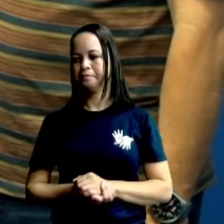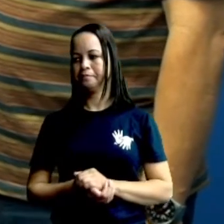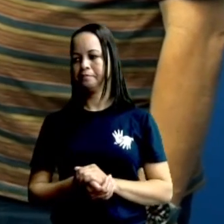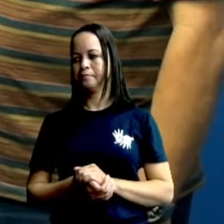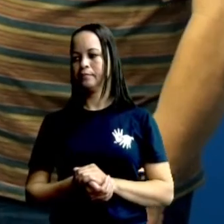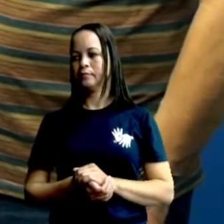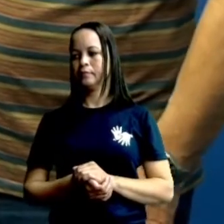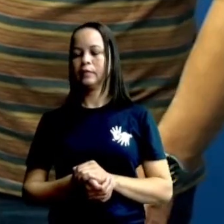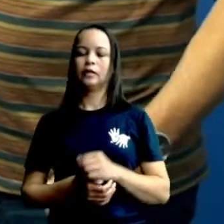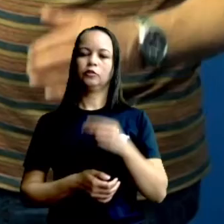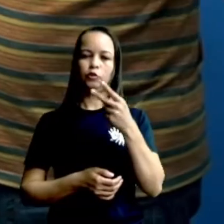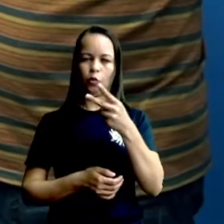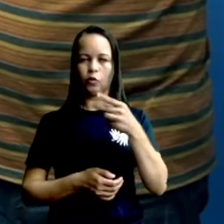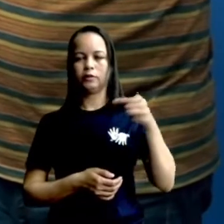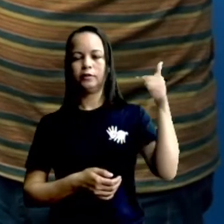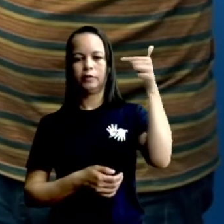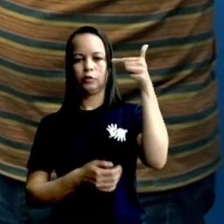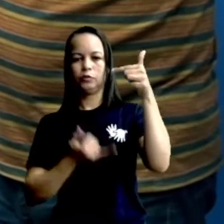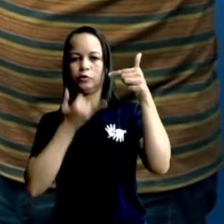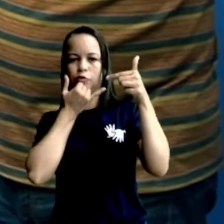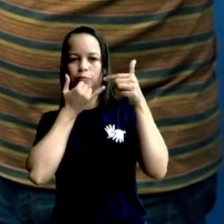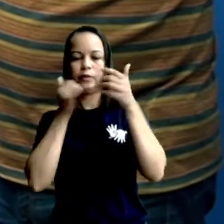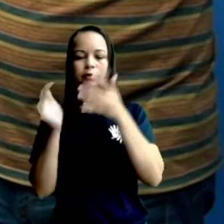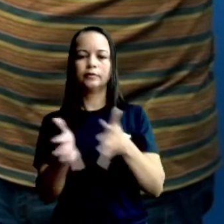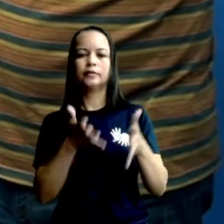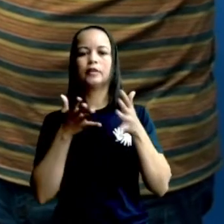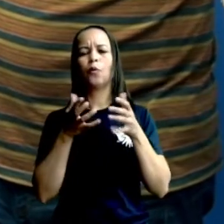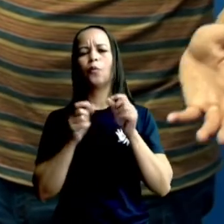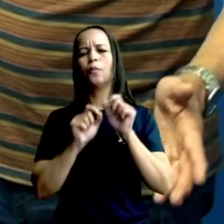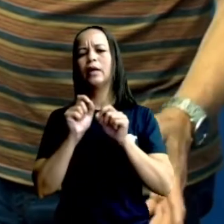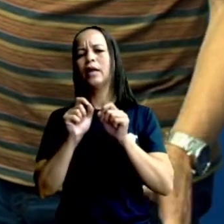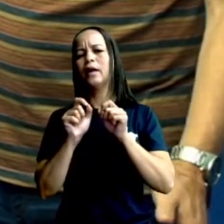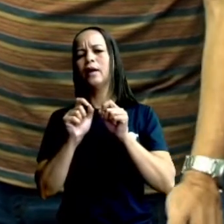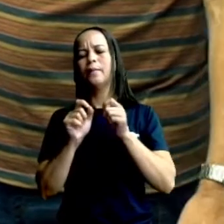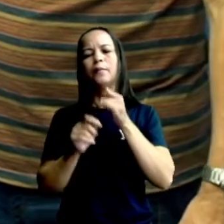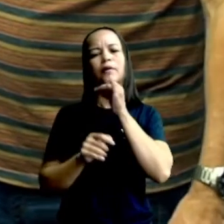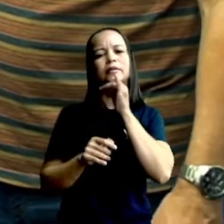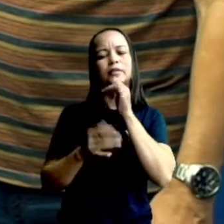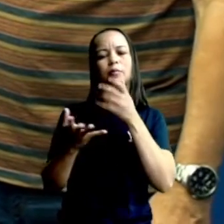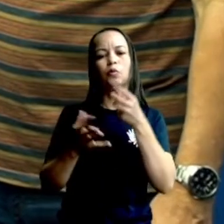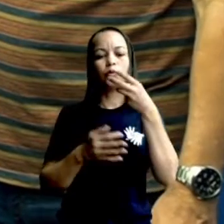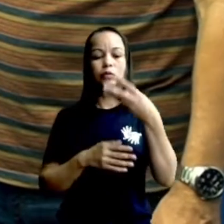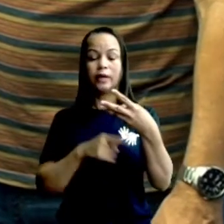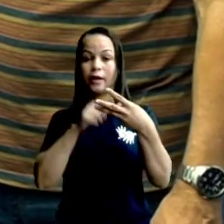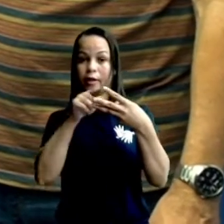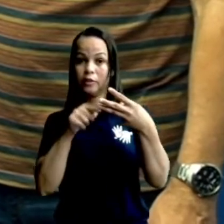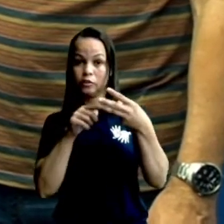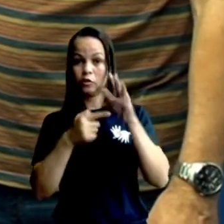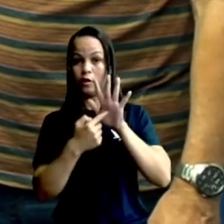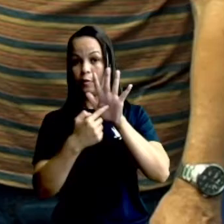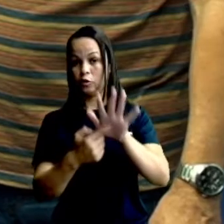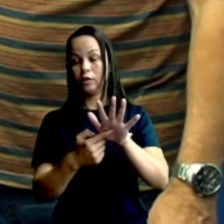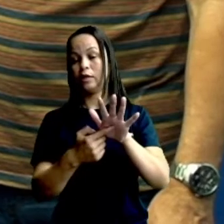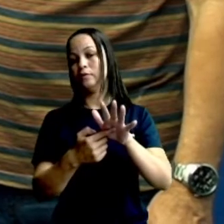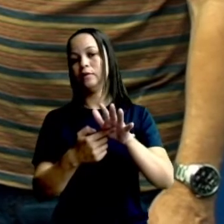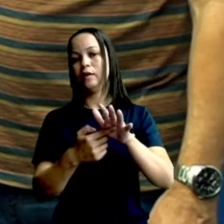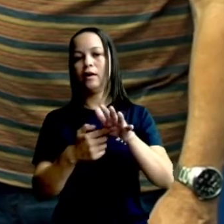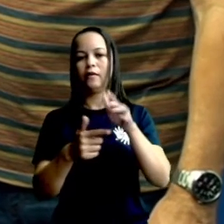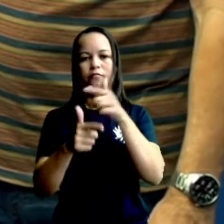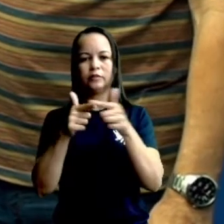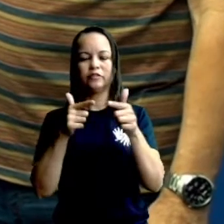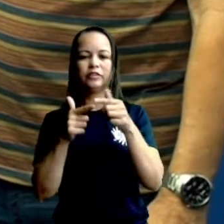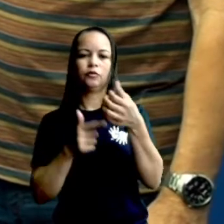E também eu vou pegar os fatores que não são comuns. Por exemplo, o 3 só está aparecendo na fatoração do